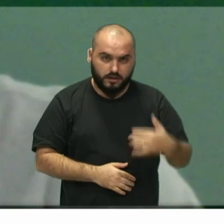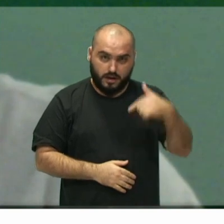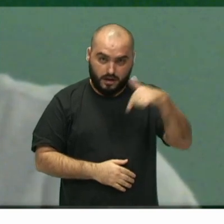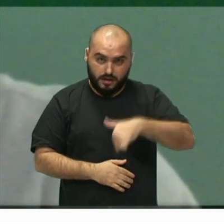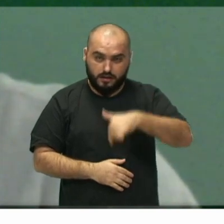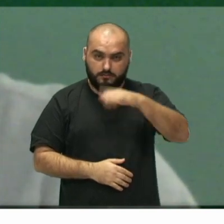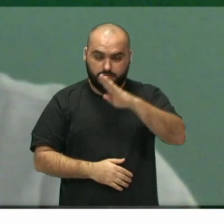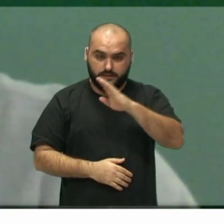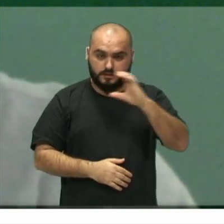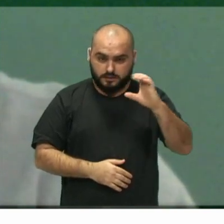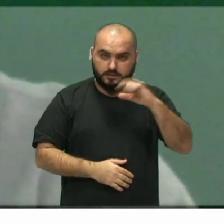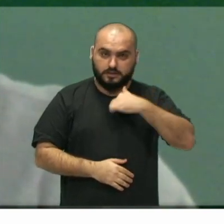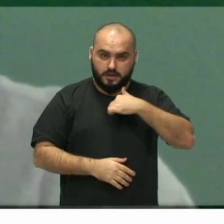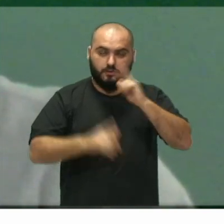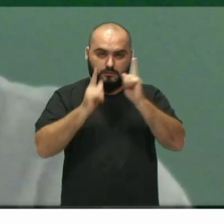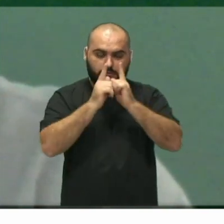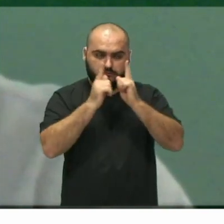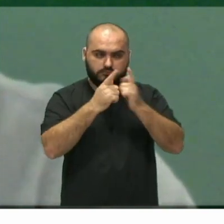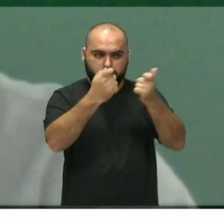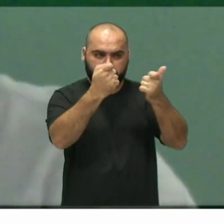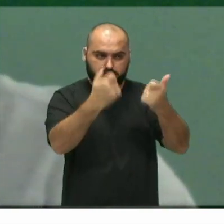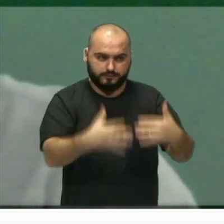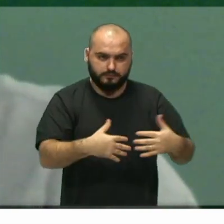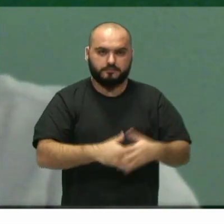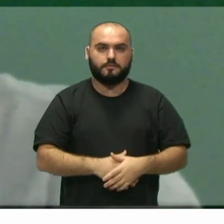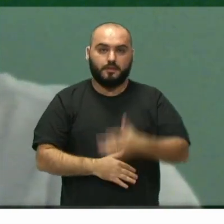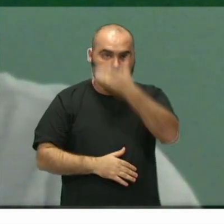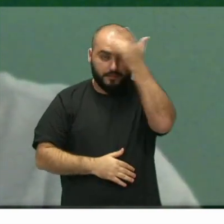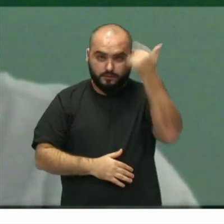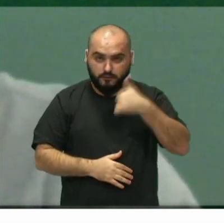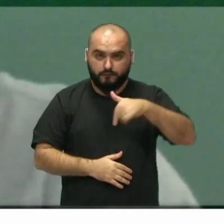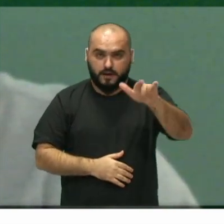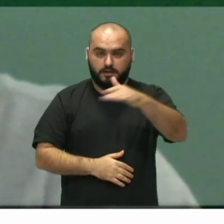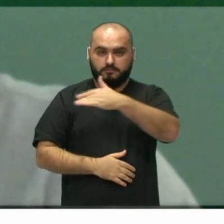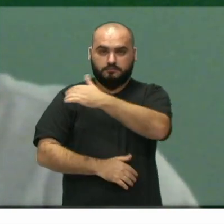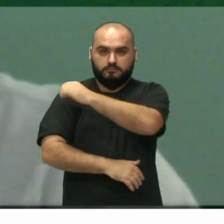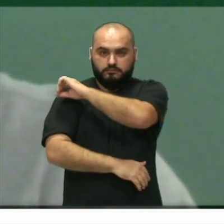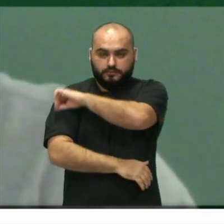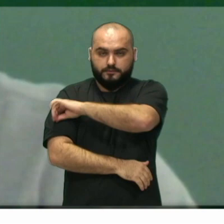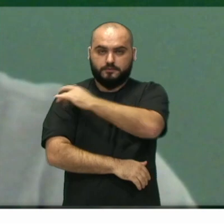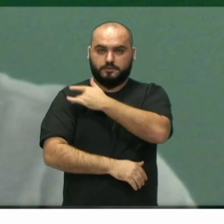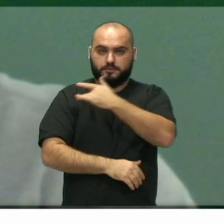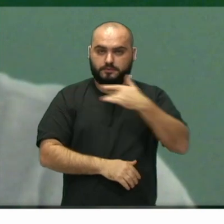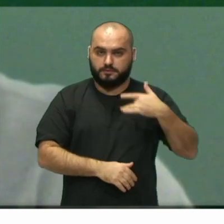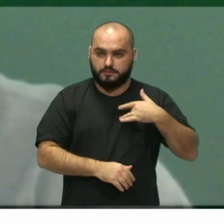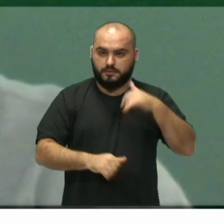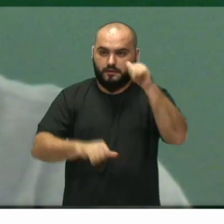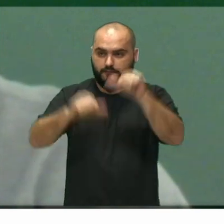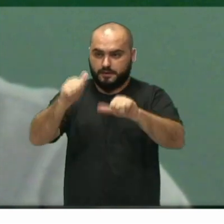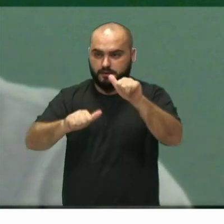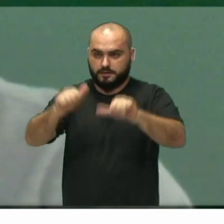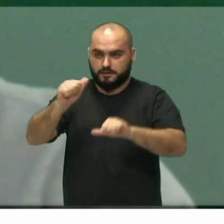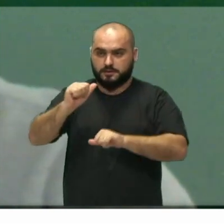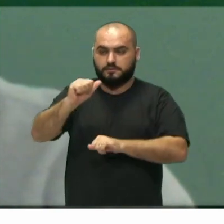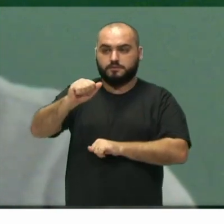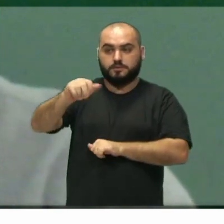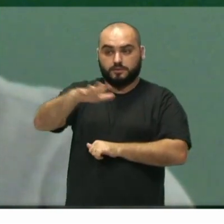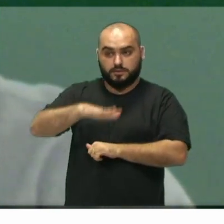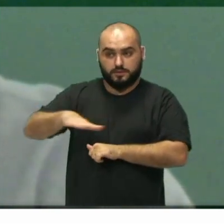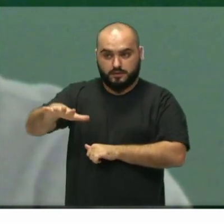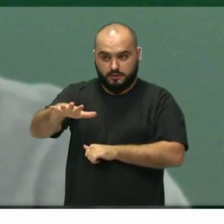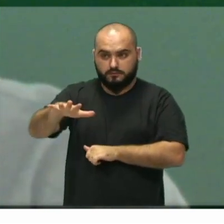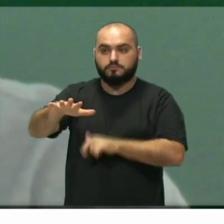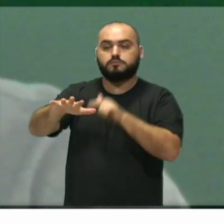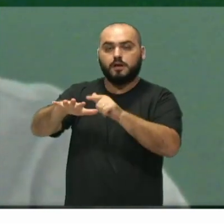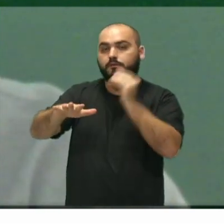Balneário Camboriú, que é onde eu atendo. Né? A pessoa vai no posto de saúde, passa por uma avaliação com o clínico geral, o clínico geral vai